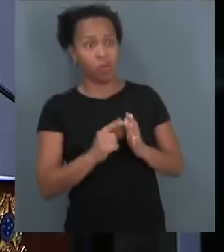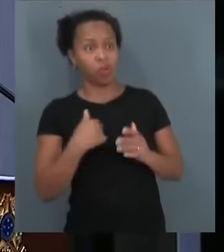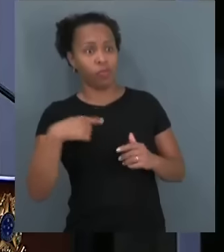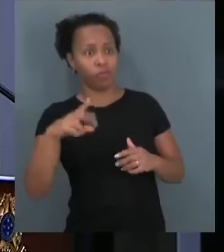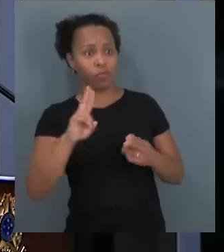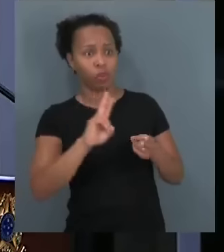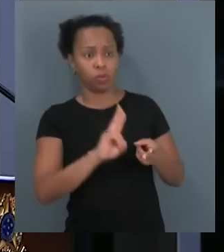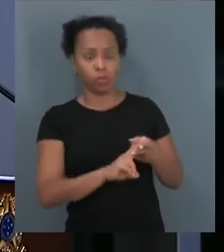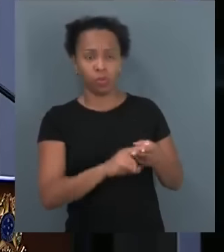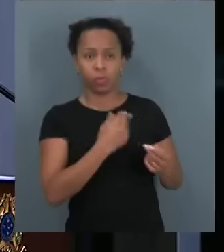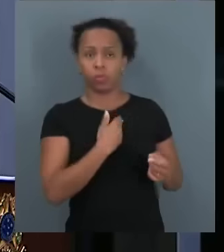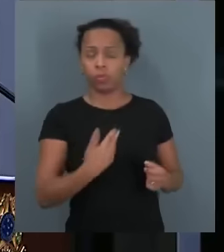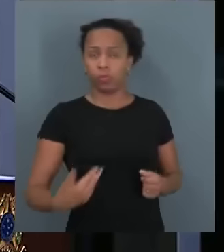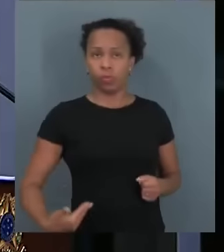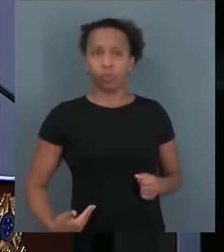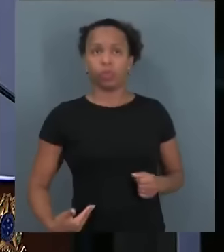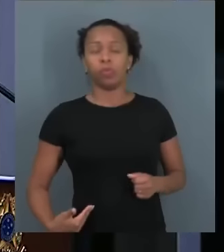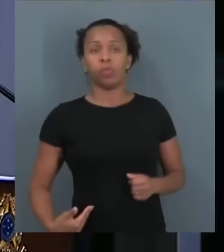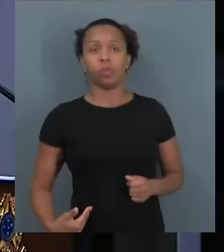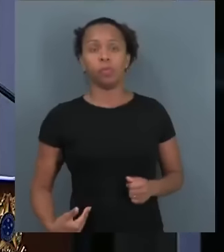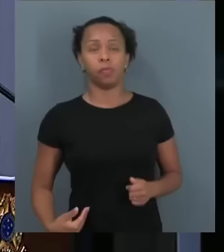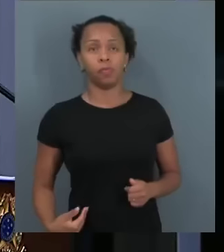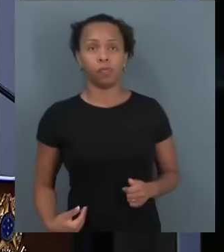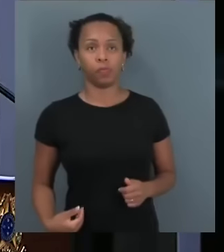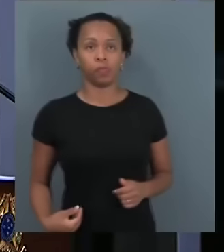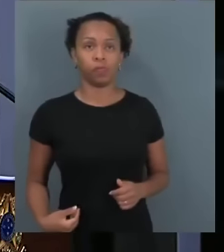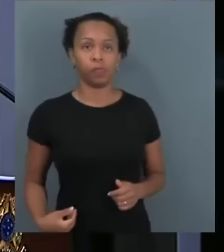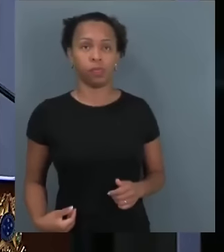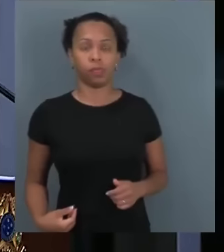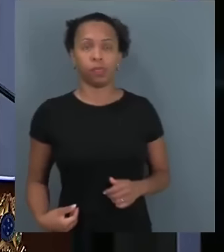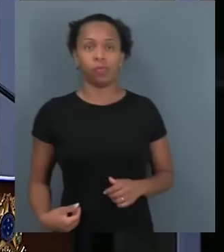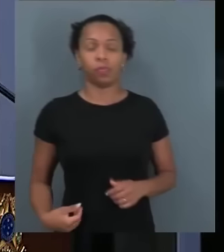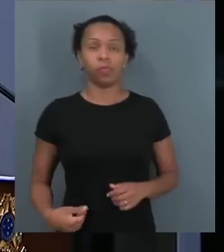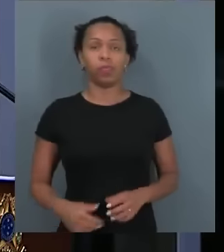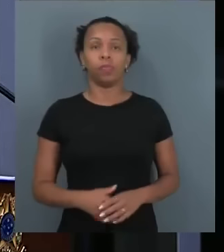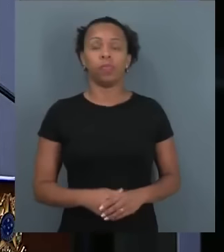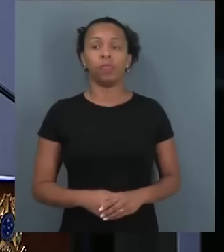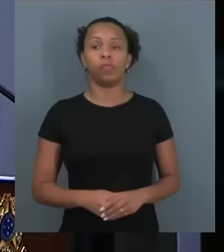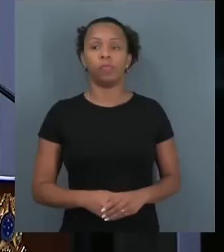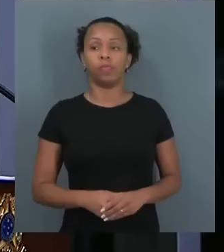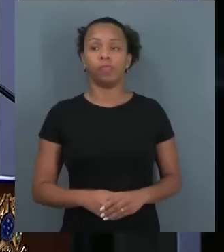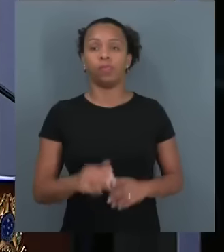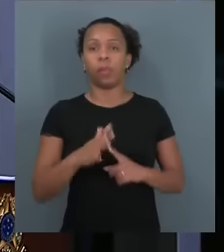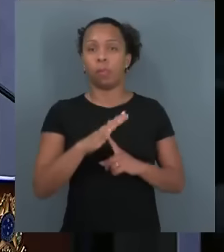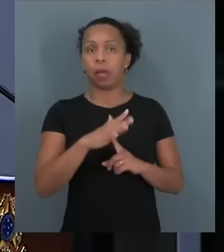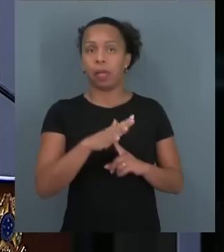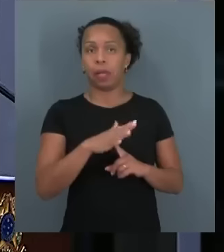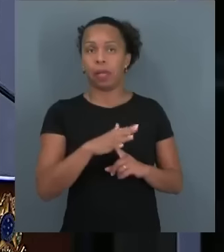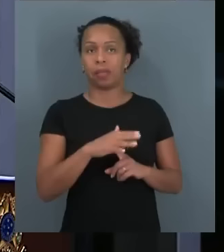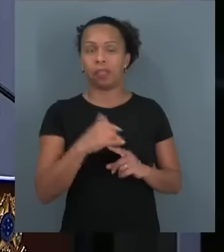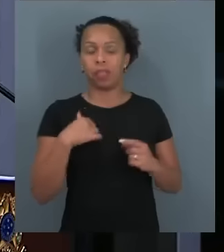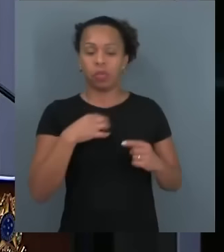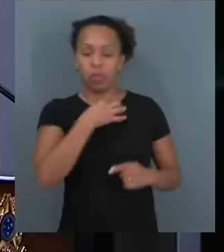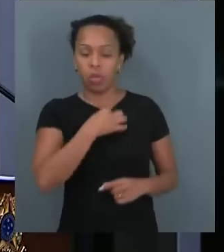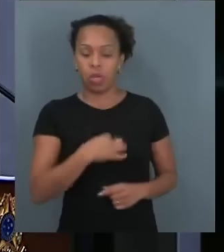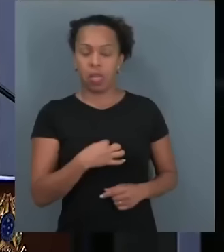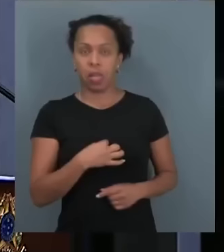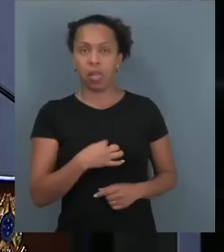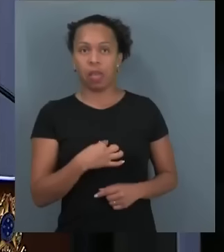pública de Ponta Grossa, só coloquei a gravata aqui,